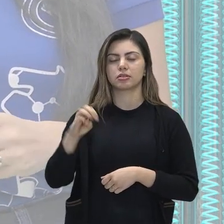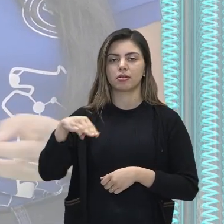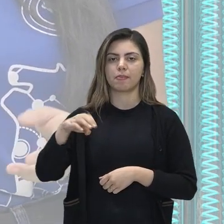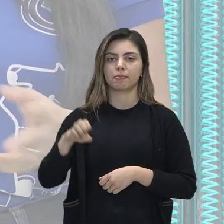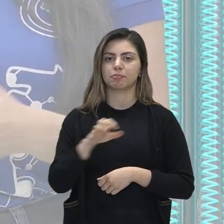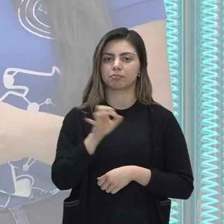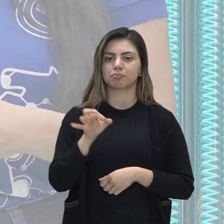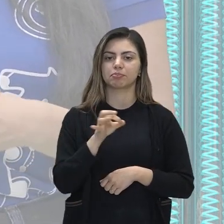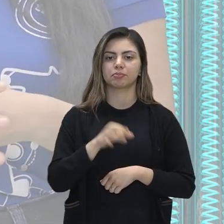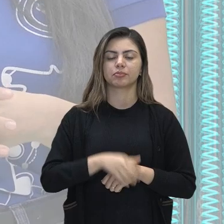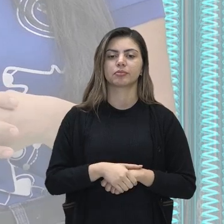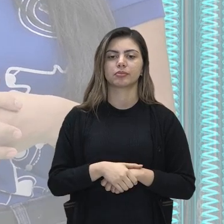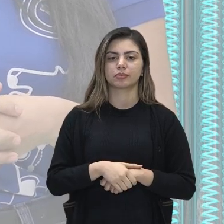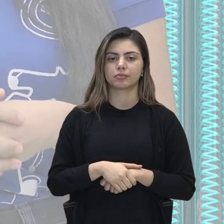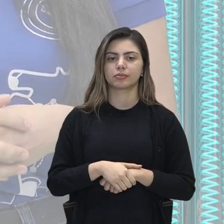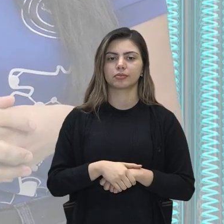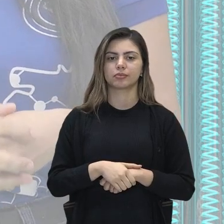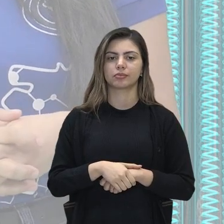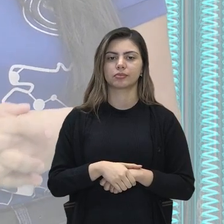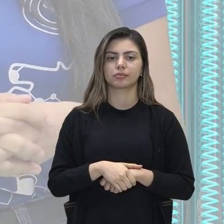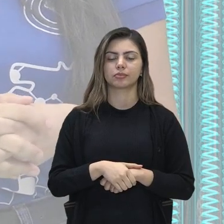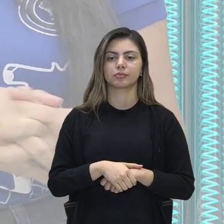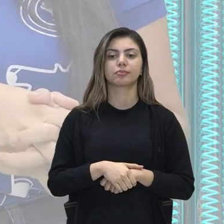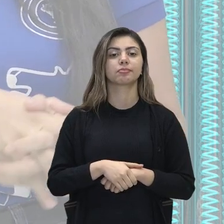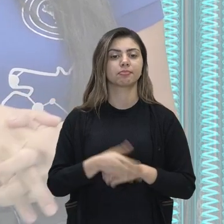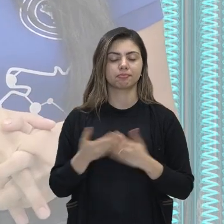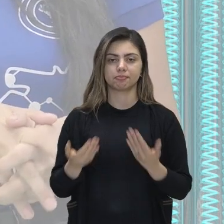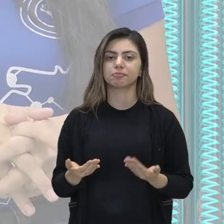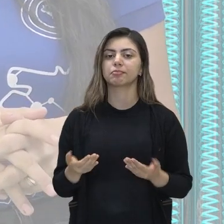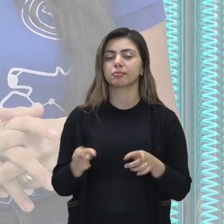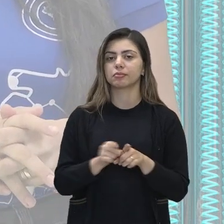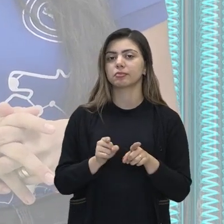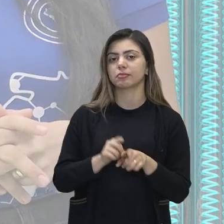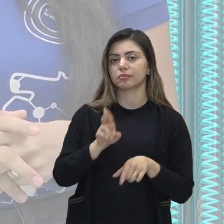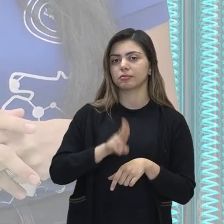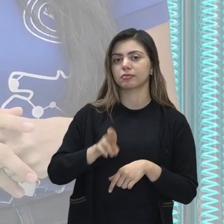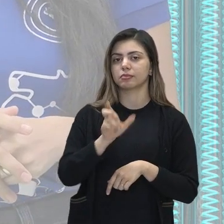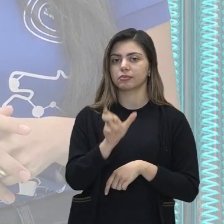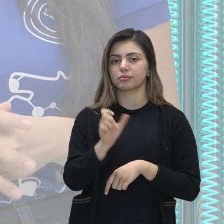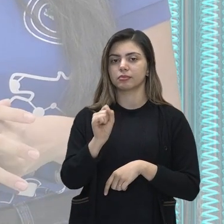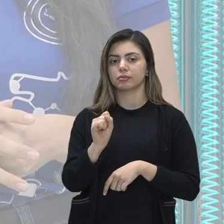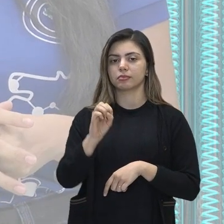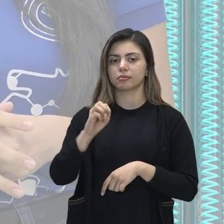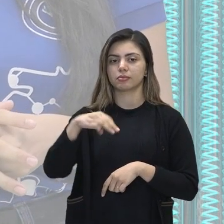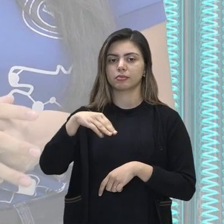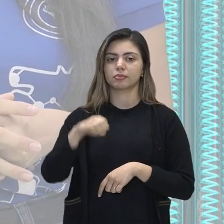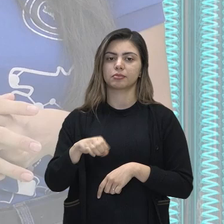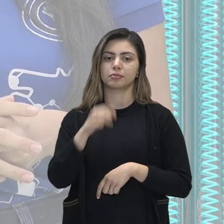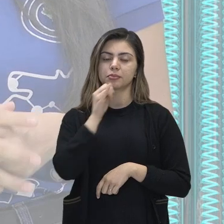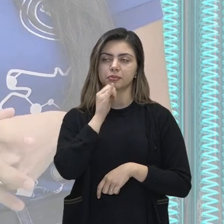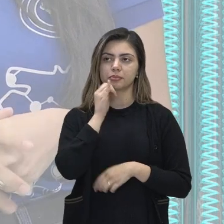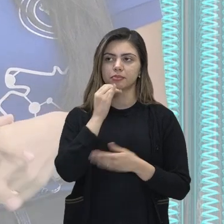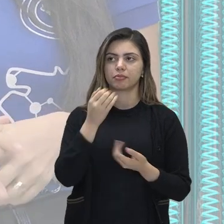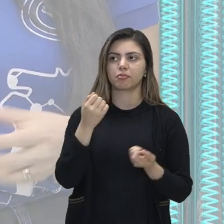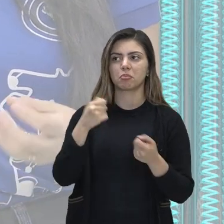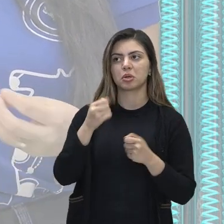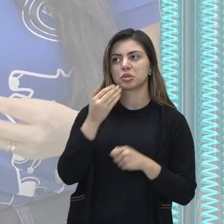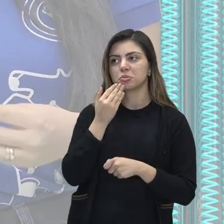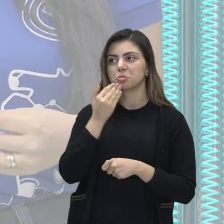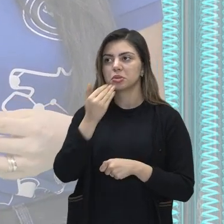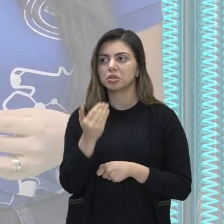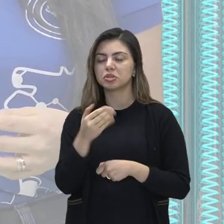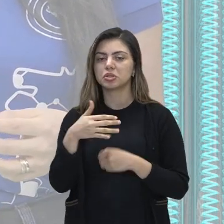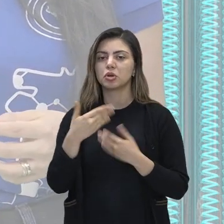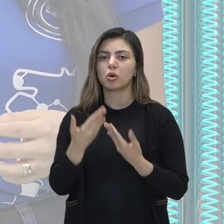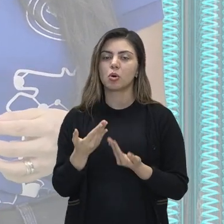água, ok? Vamos em frente. Usamos também o some para fazer ofertas e pedidos. Então, quando eu